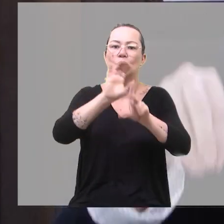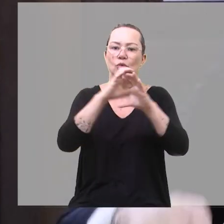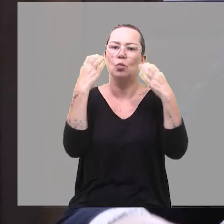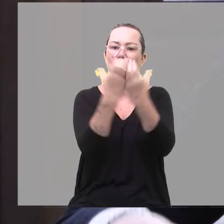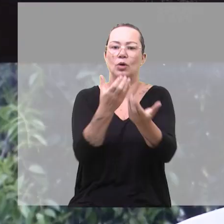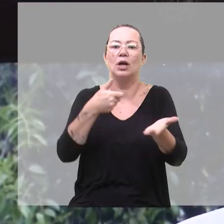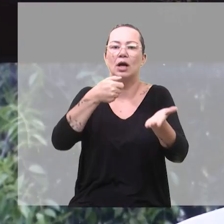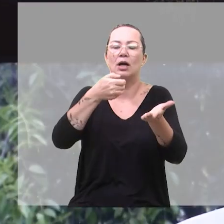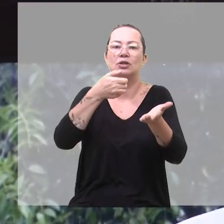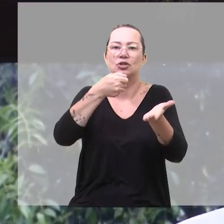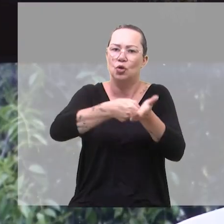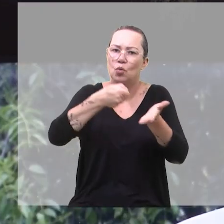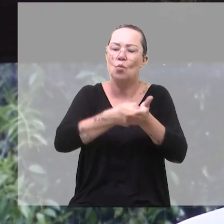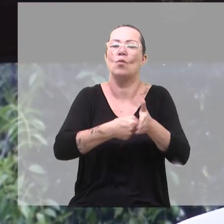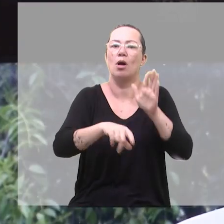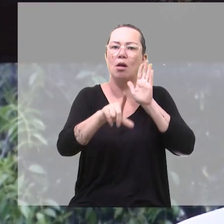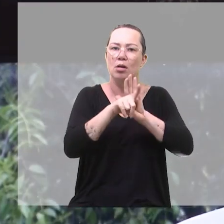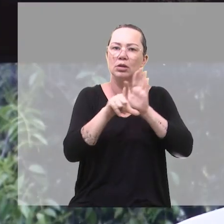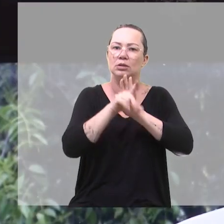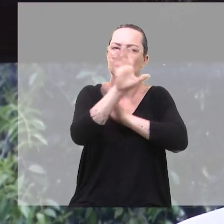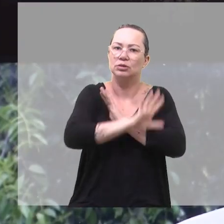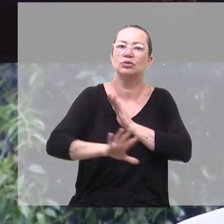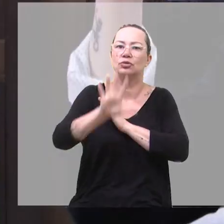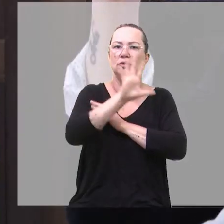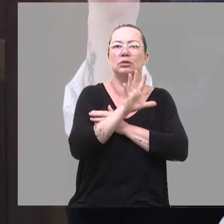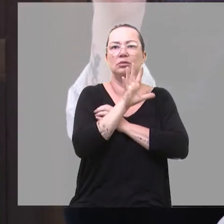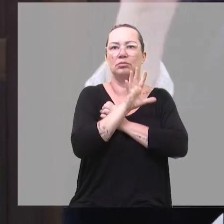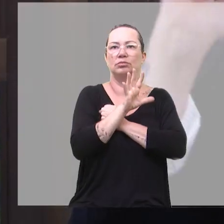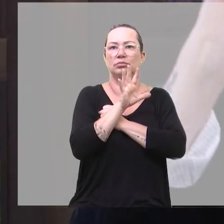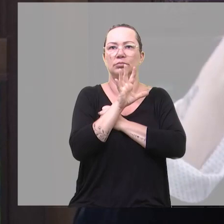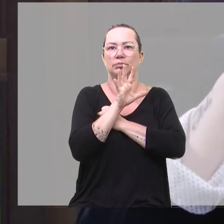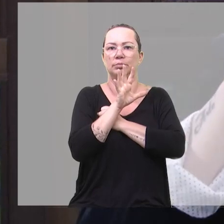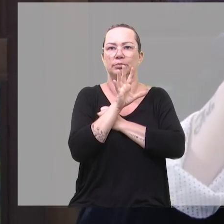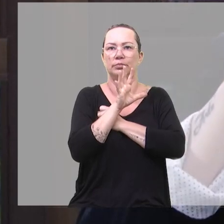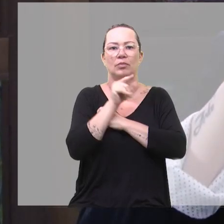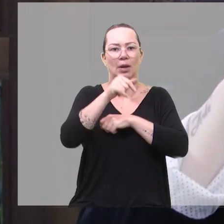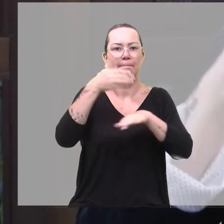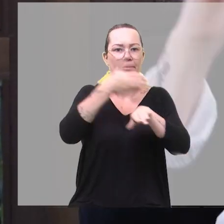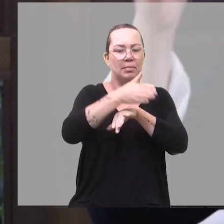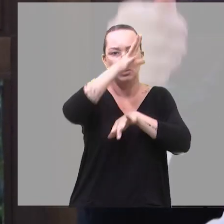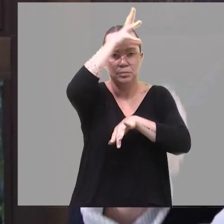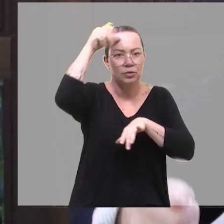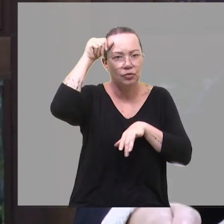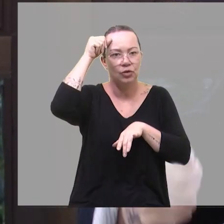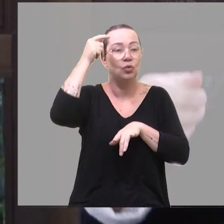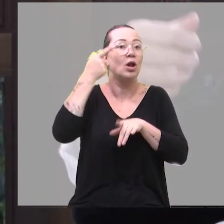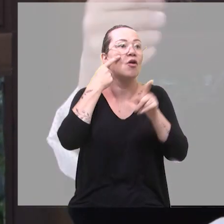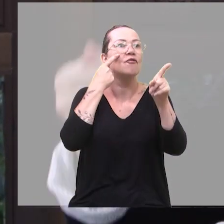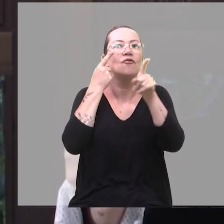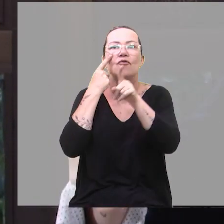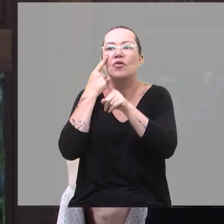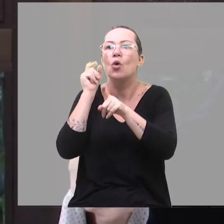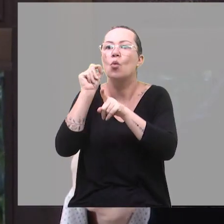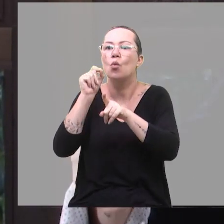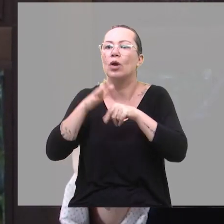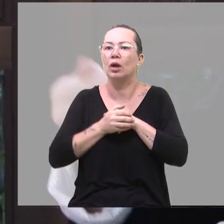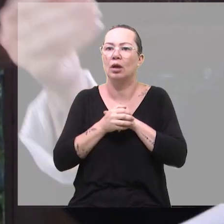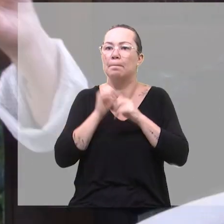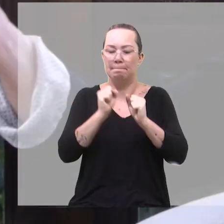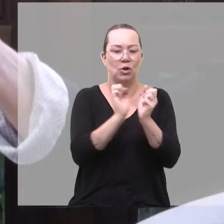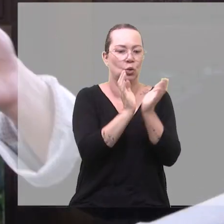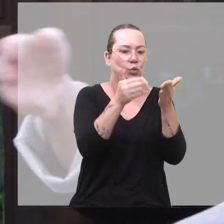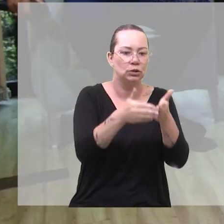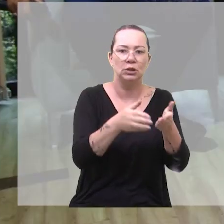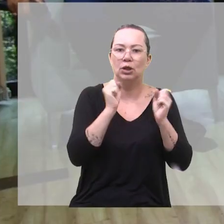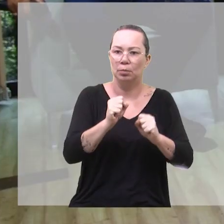comunidade, em geral, cobrar legislações, né, do poder público, do legislativo. estar na prefeitura, fiscalizar o trabalho que é